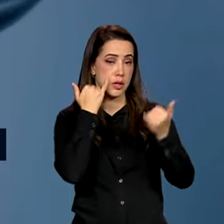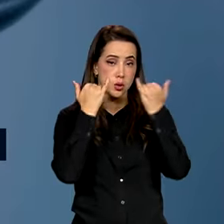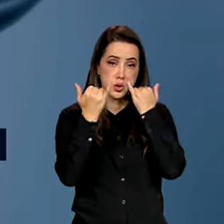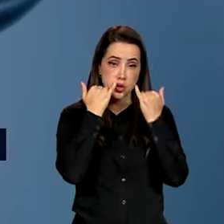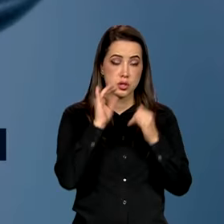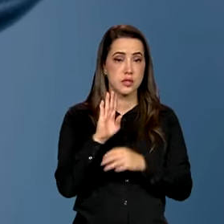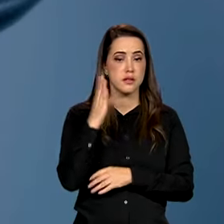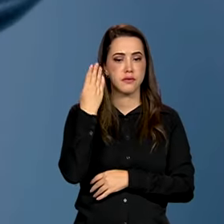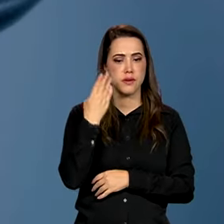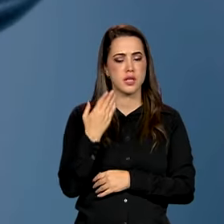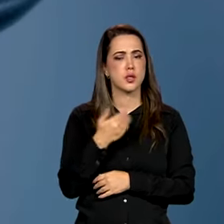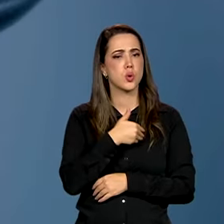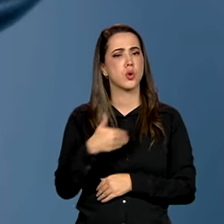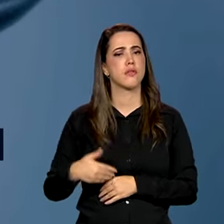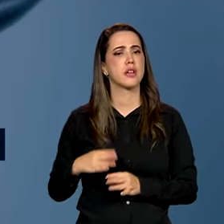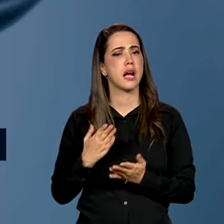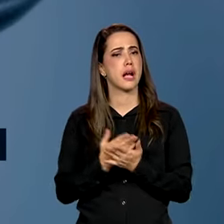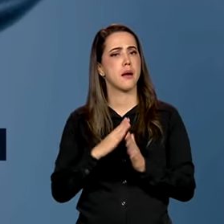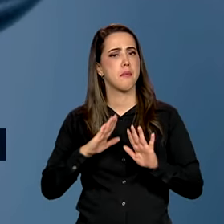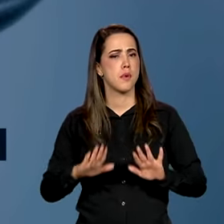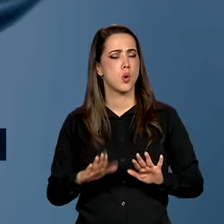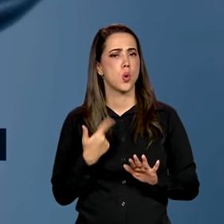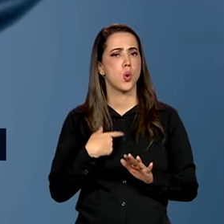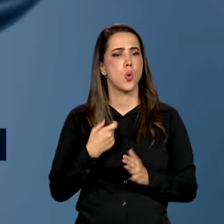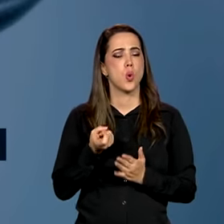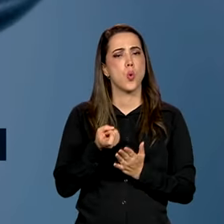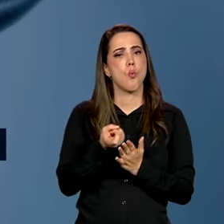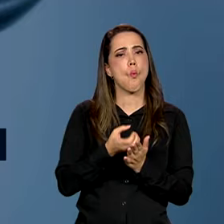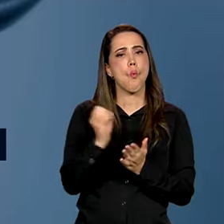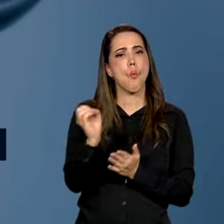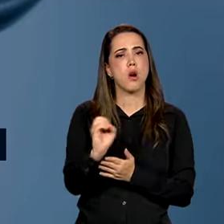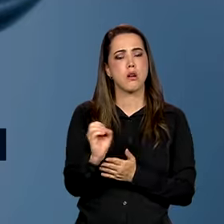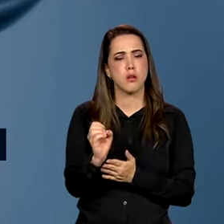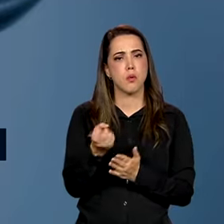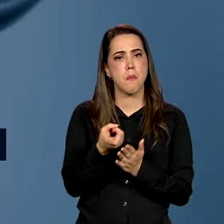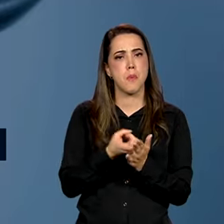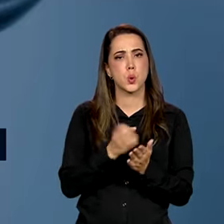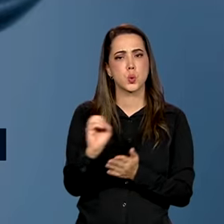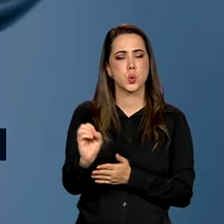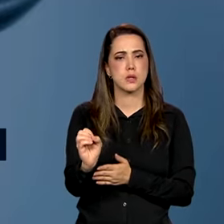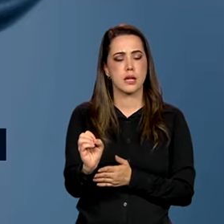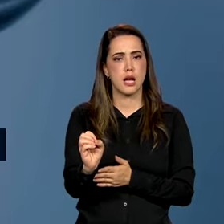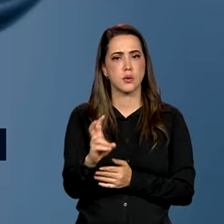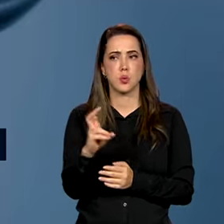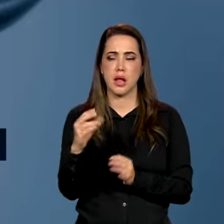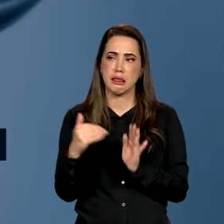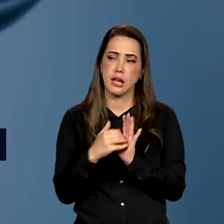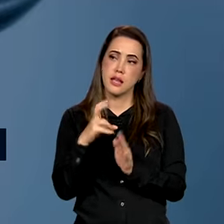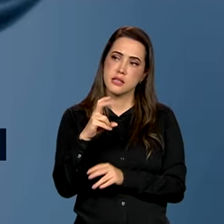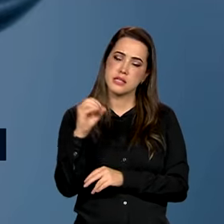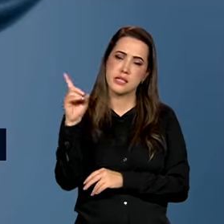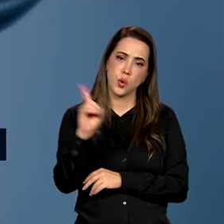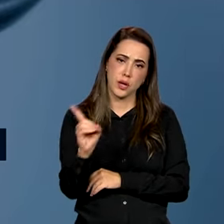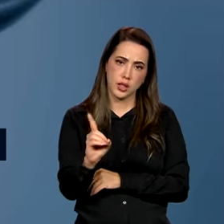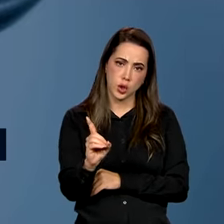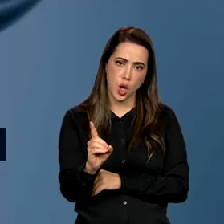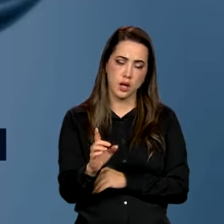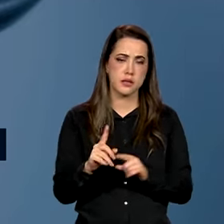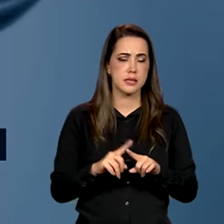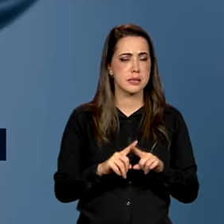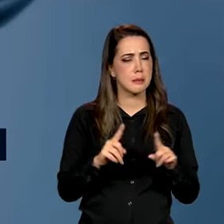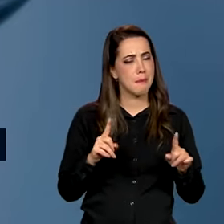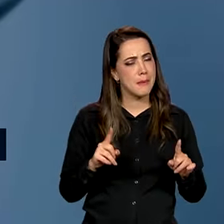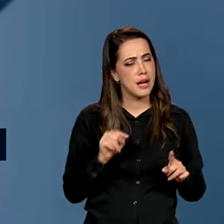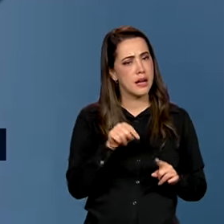teria acabado com uma isenção tributária para compras online que custasse até $50 mas de acordo com o mistério da Fazenda essa isenção nunca existiu para